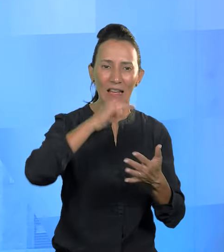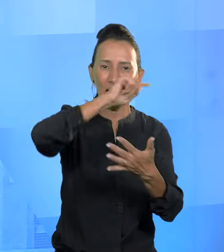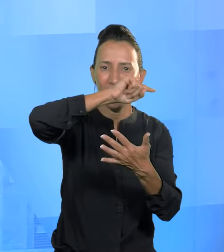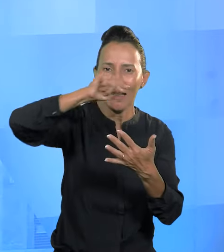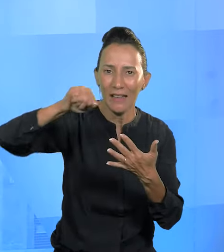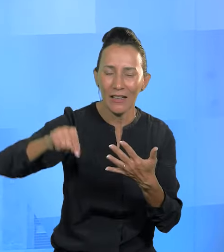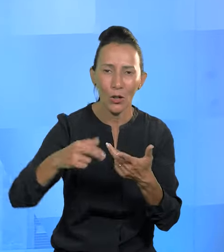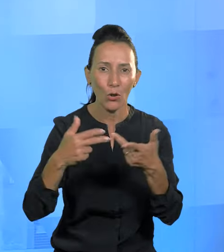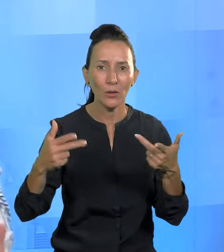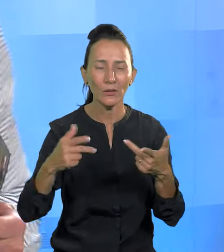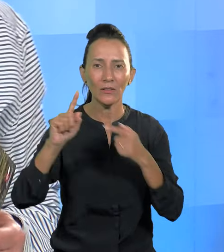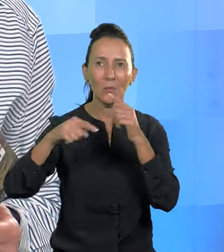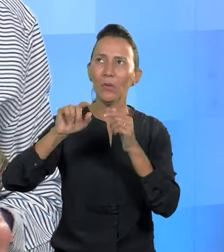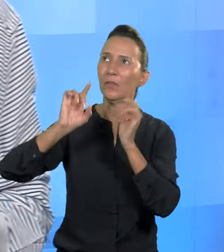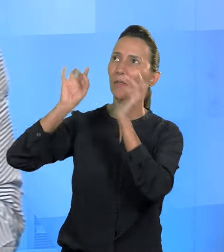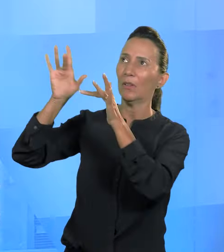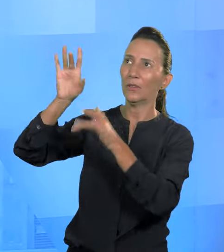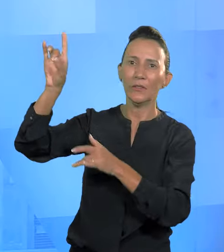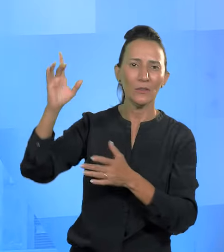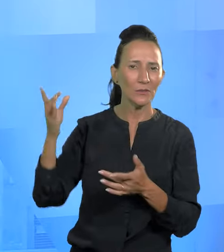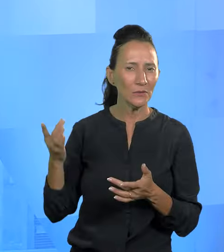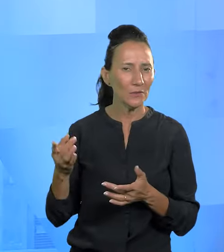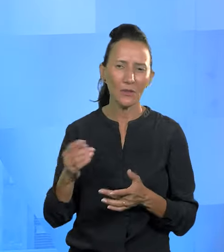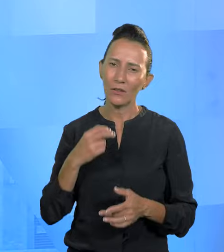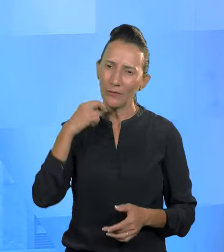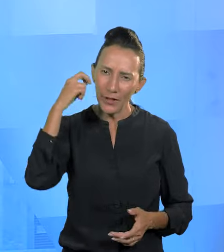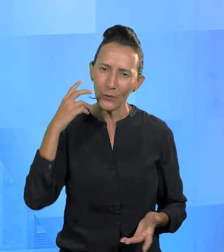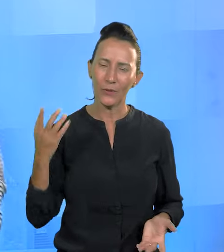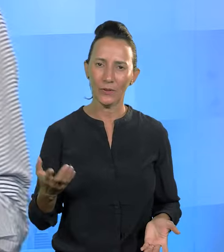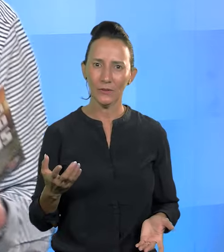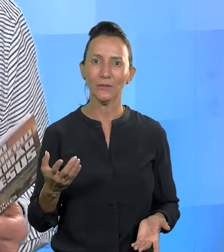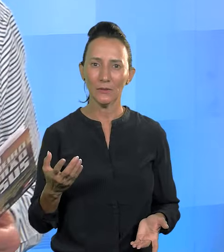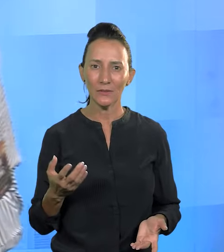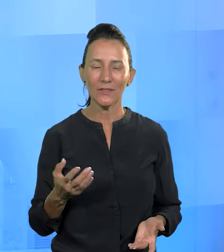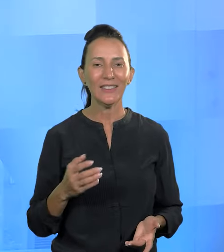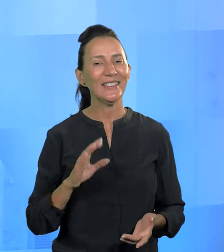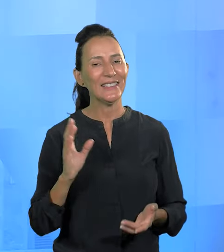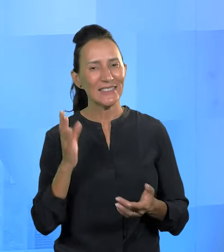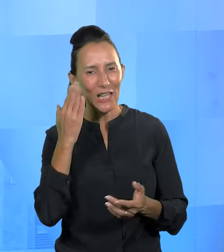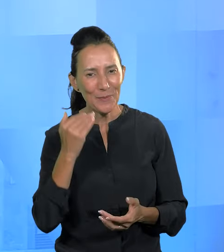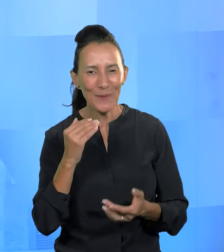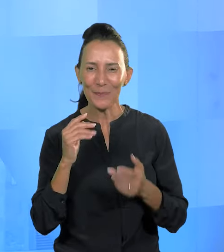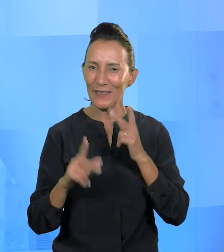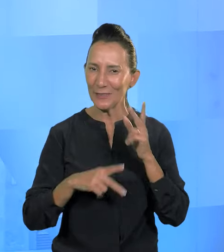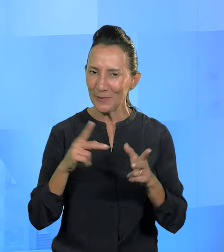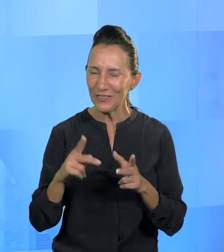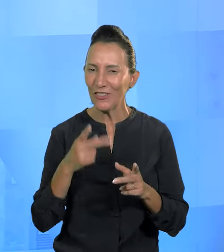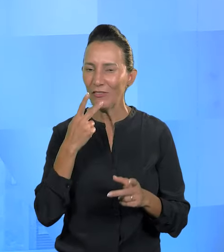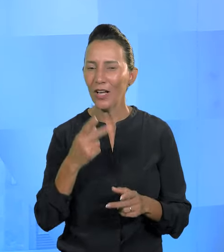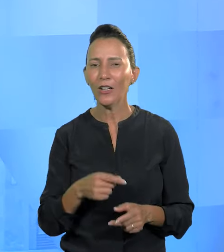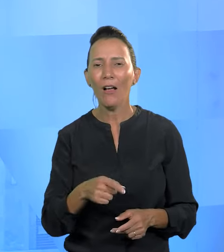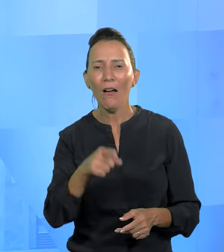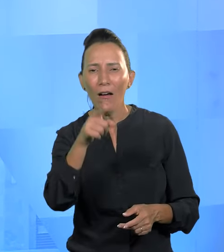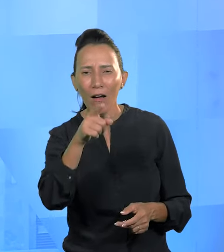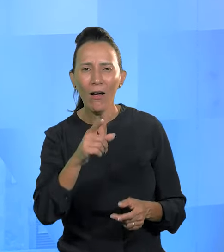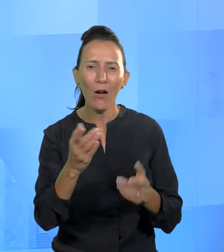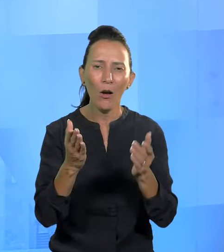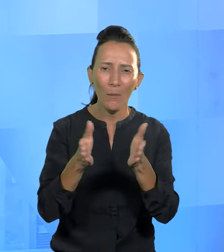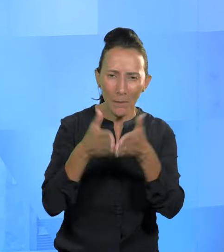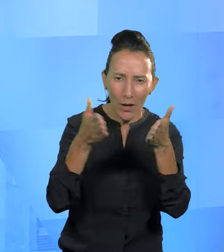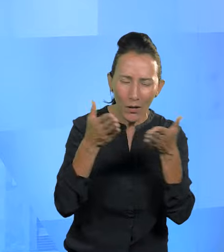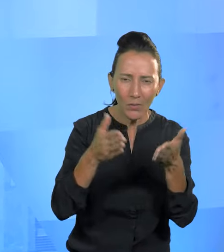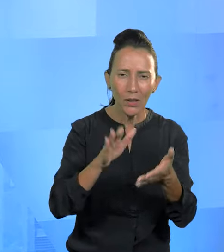Com os pobres, os miseráveis, aquelas pessoas que não tinham esperança. Mas só para cumprimentá-los, torná-los, Oh, parabéns, você